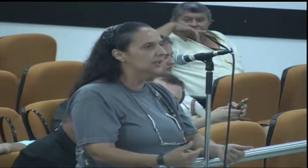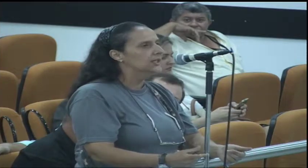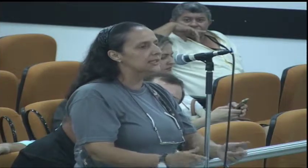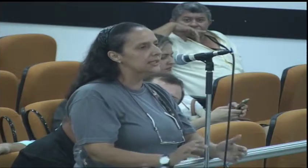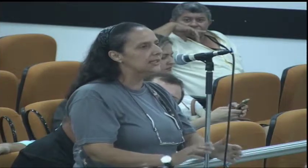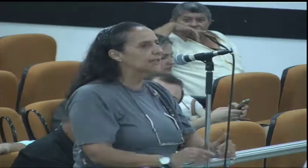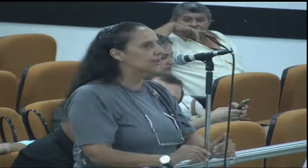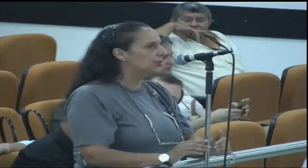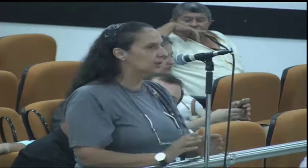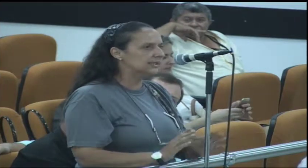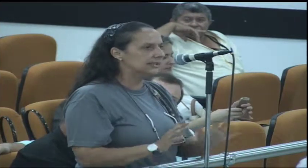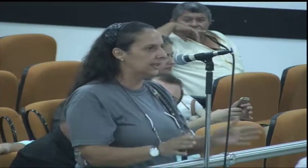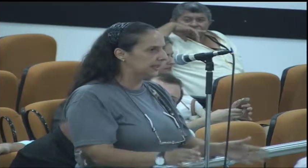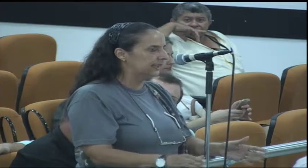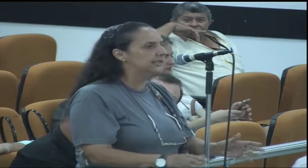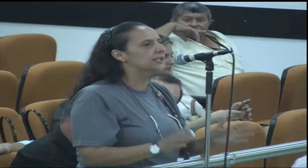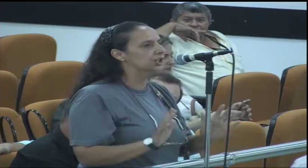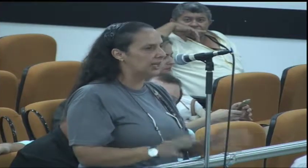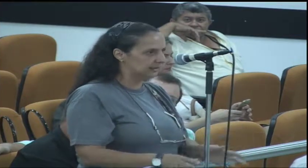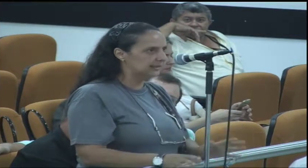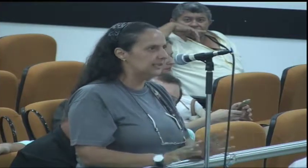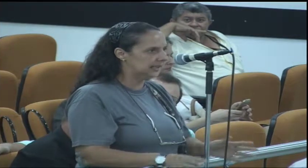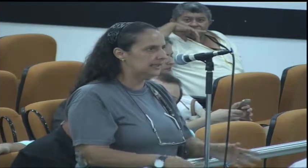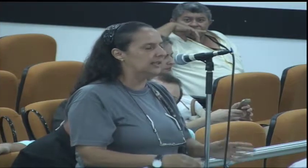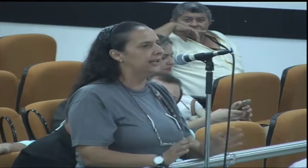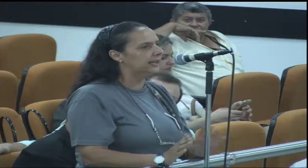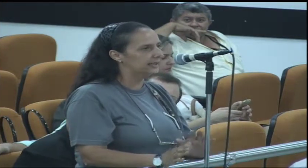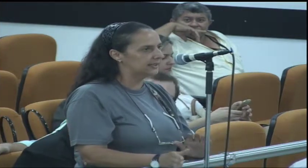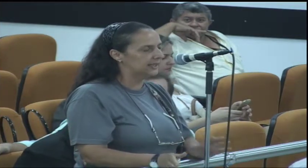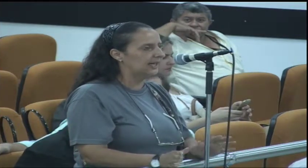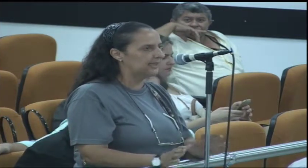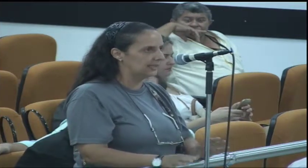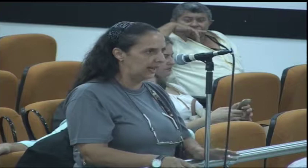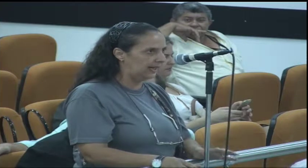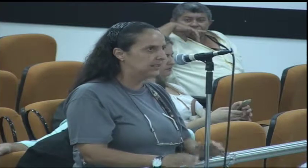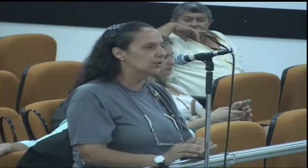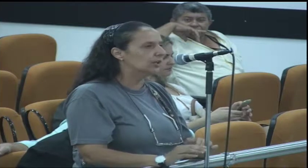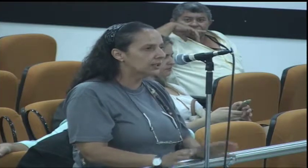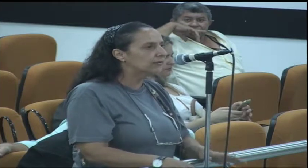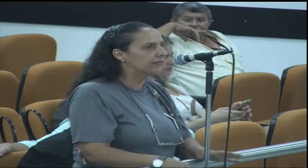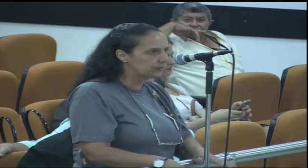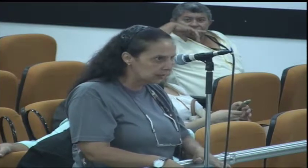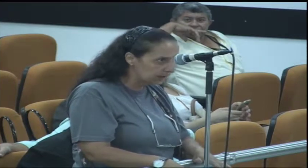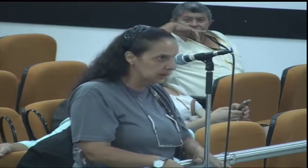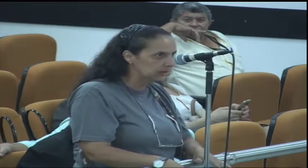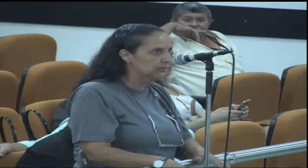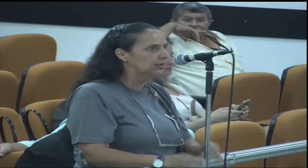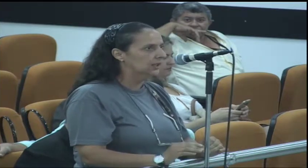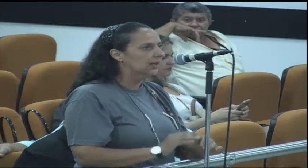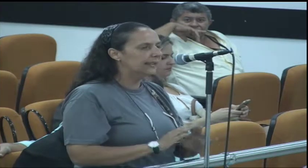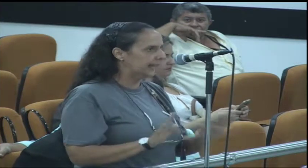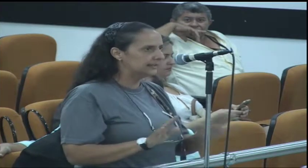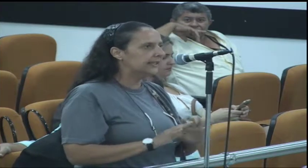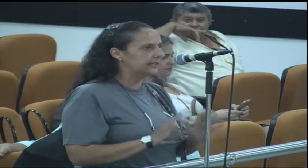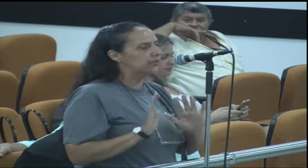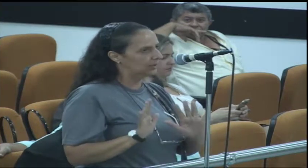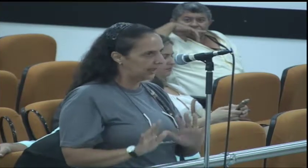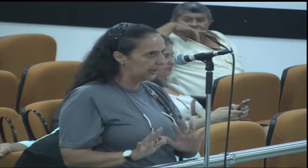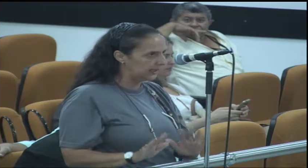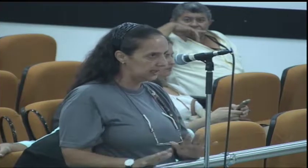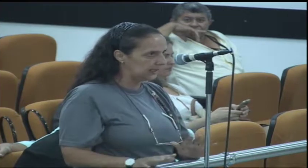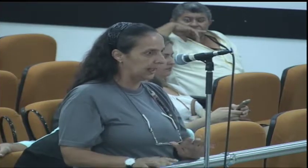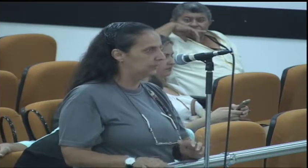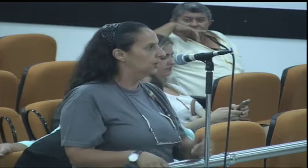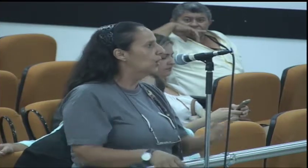recadastramento, disse que está todas as carteirinhas que já existem recadastradas lá, só que não está funcionando nada ainda, só